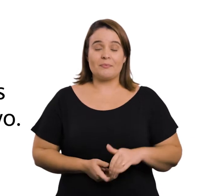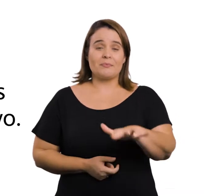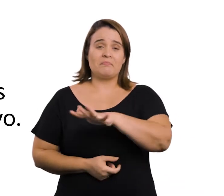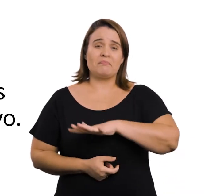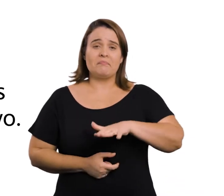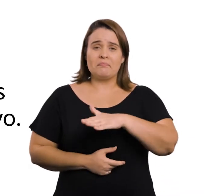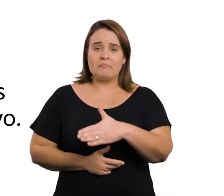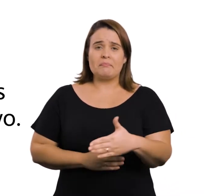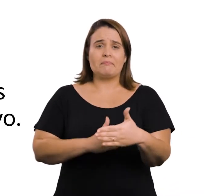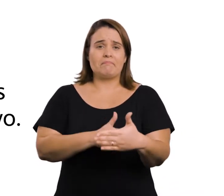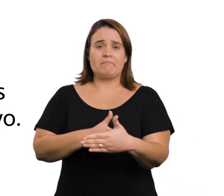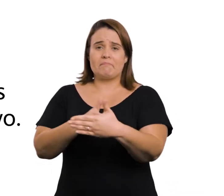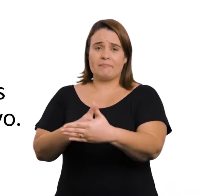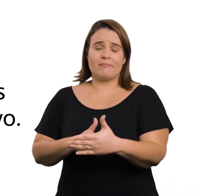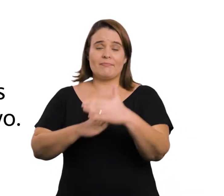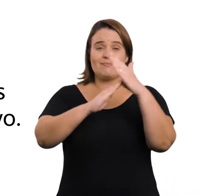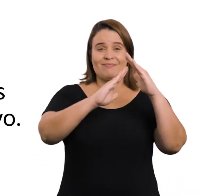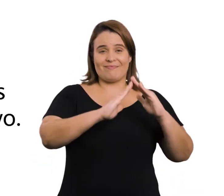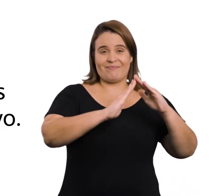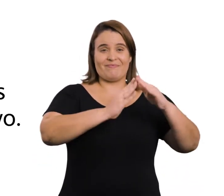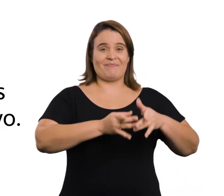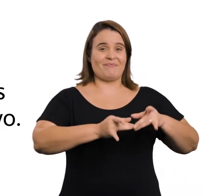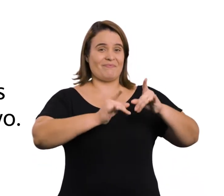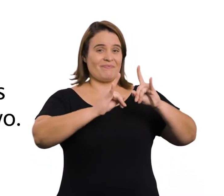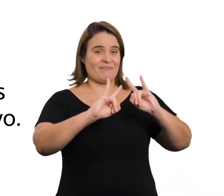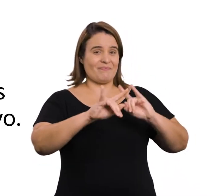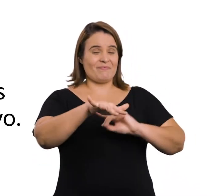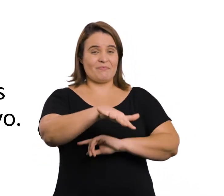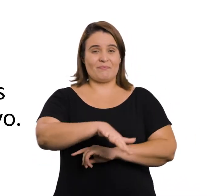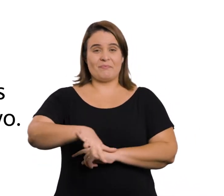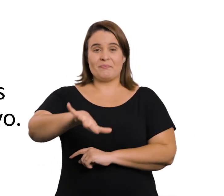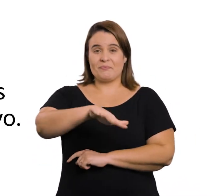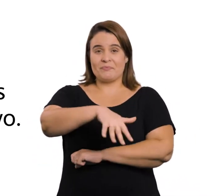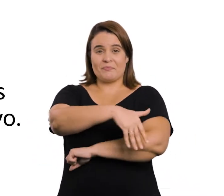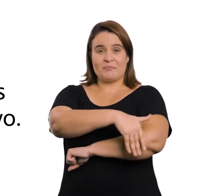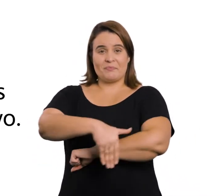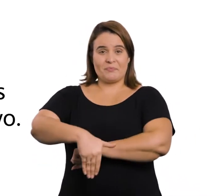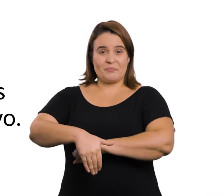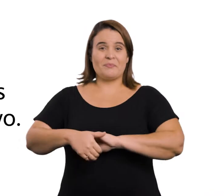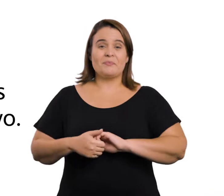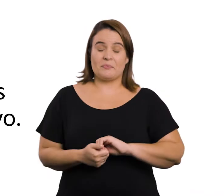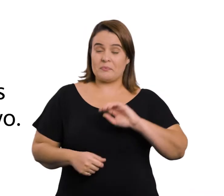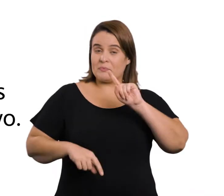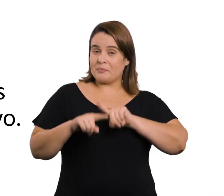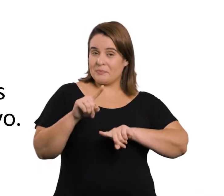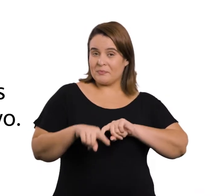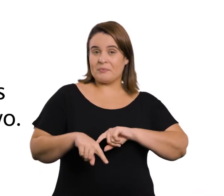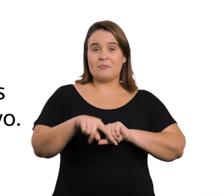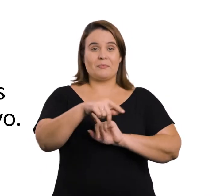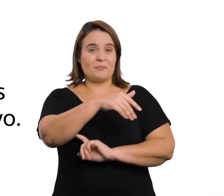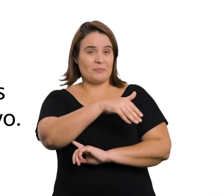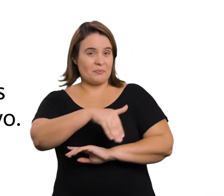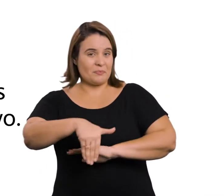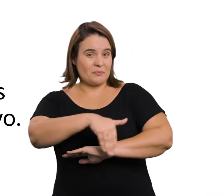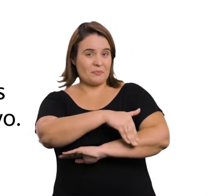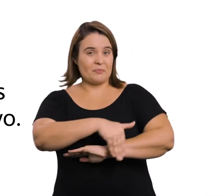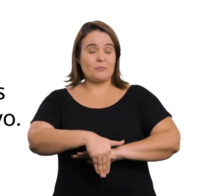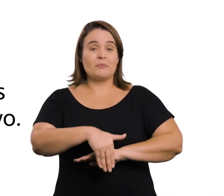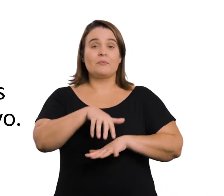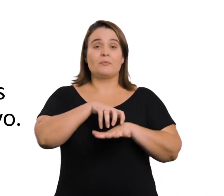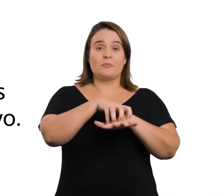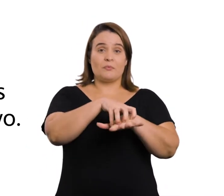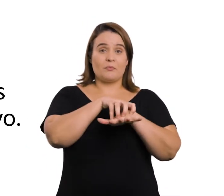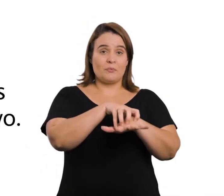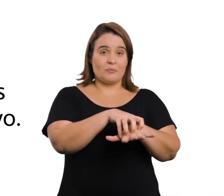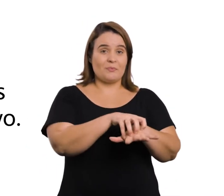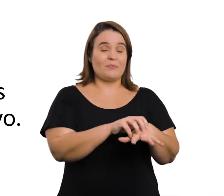barreiras ambientais físicas nas residências, nos edifícios, nos espaços urbanos, nos equipamentos urbanos, nos meios de